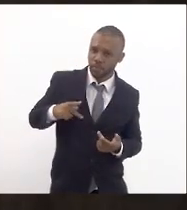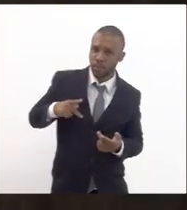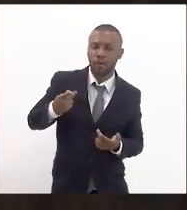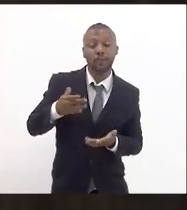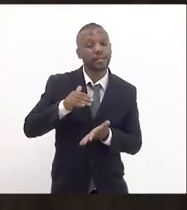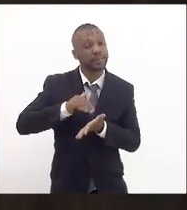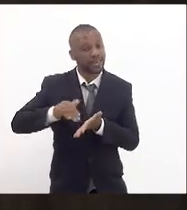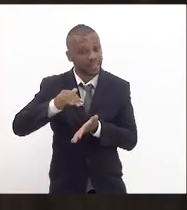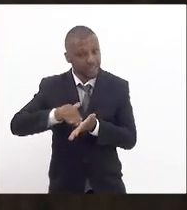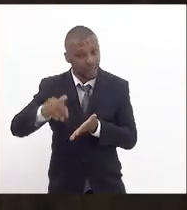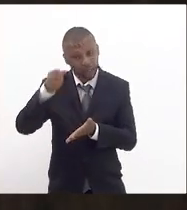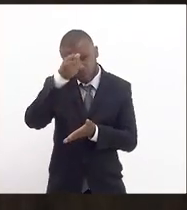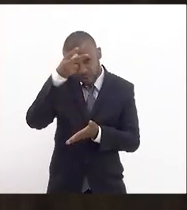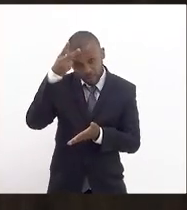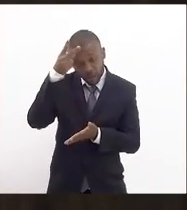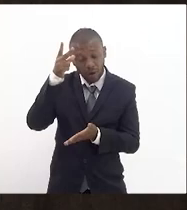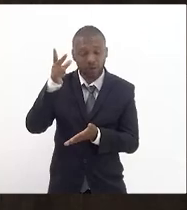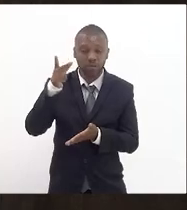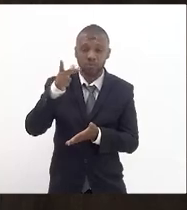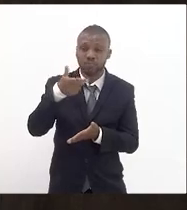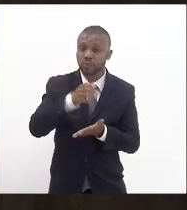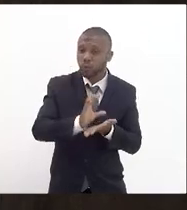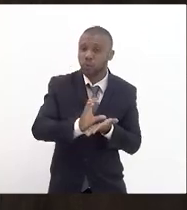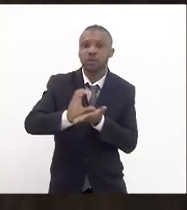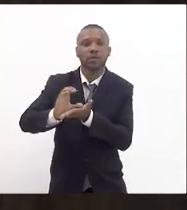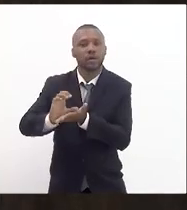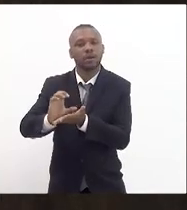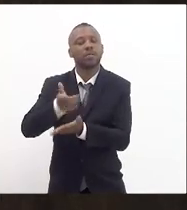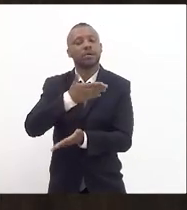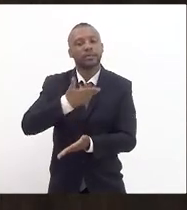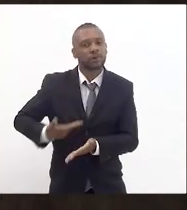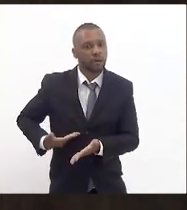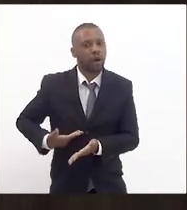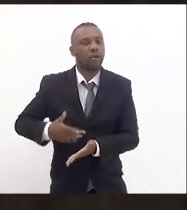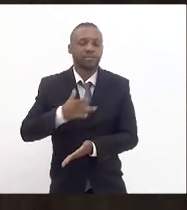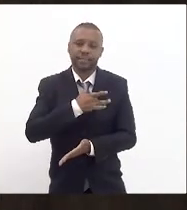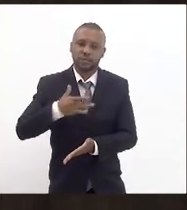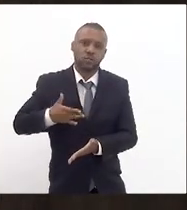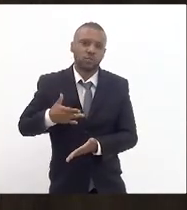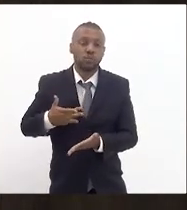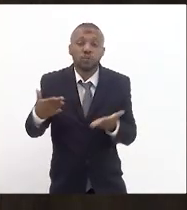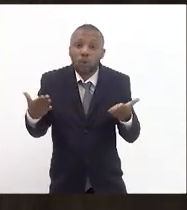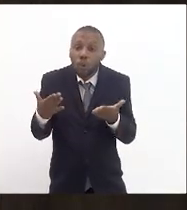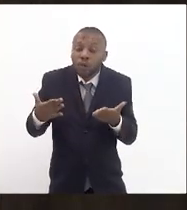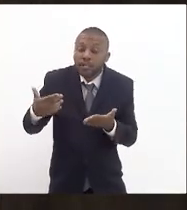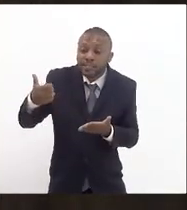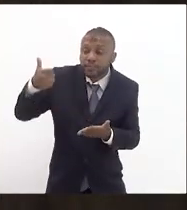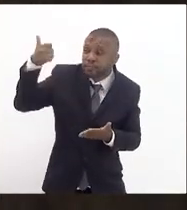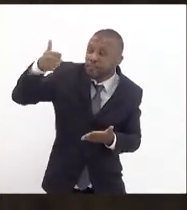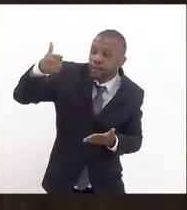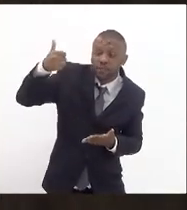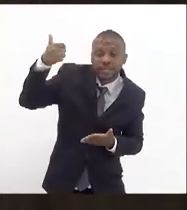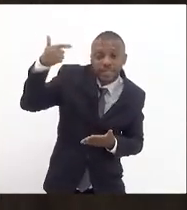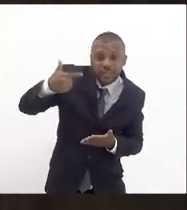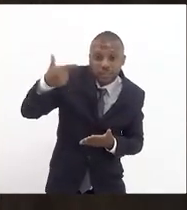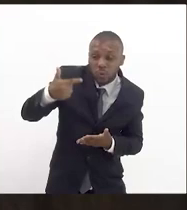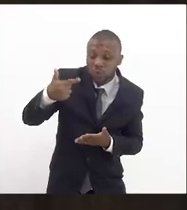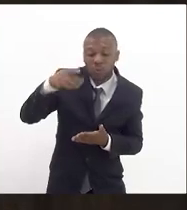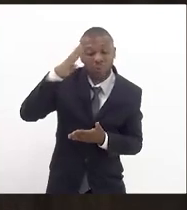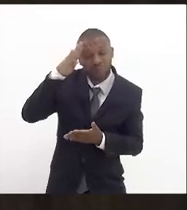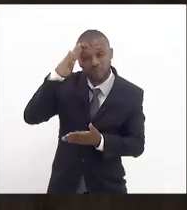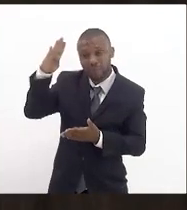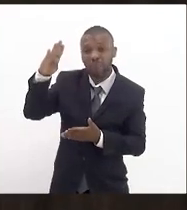Municipais de Saúde, e te ajudo e afirmo, hoje, em segundo lugar, o maior número